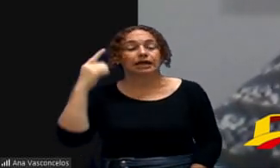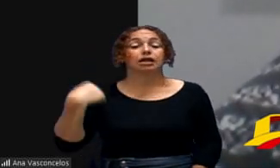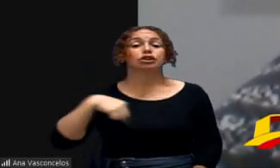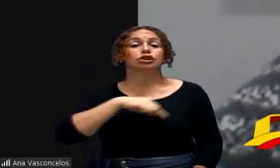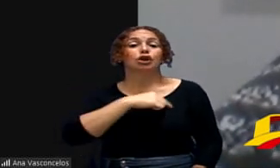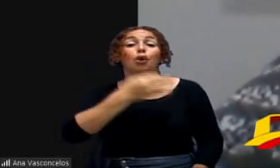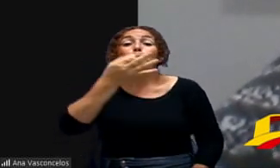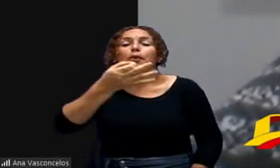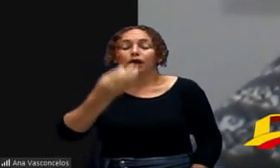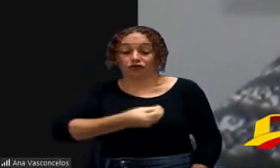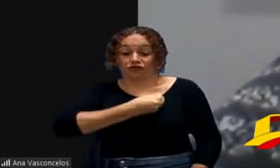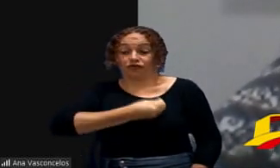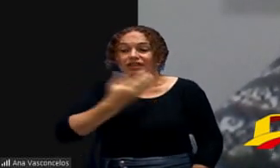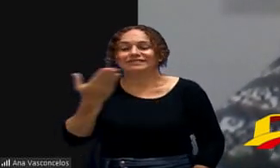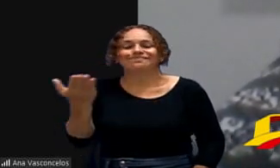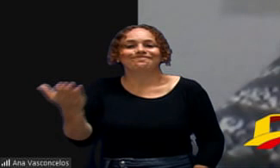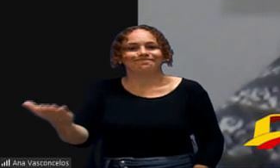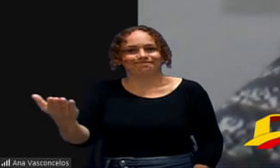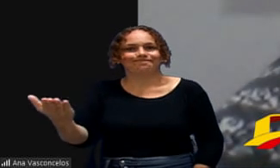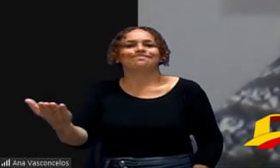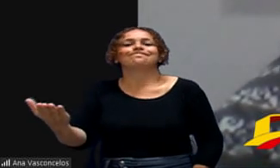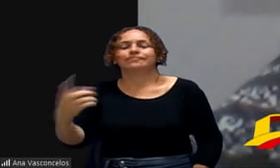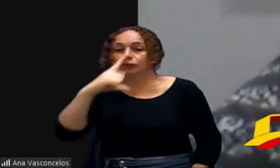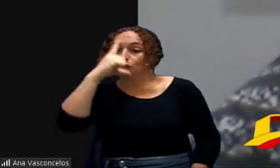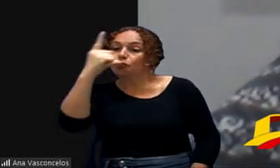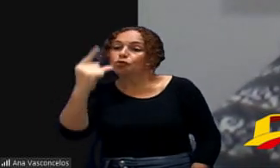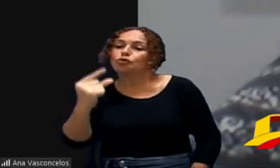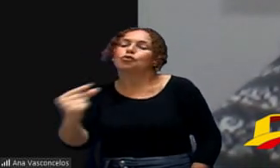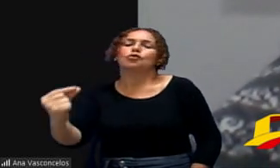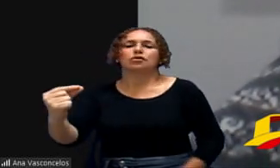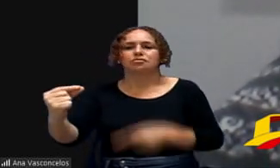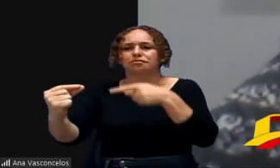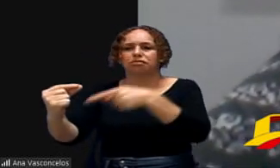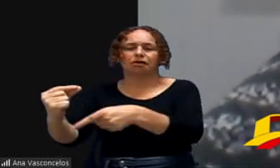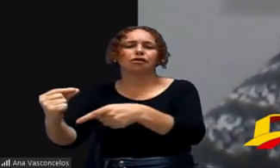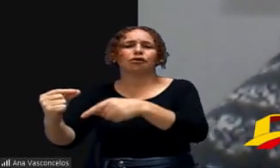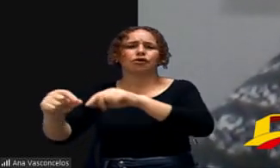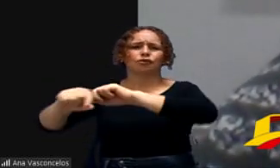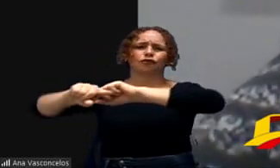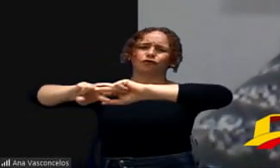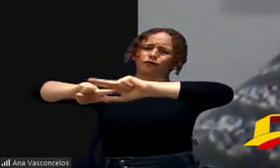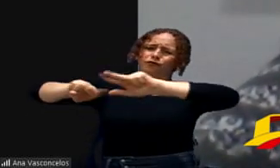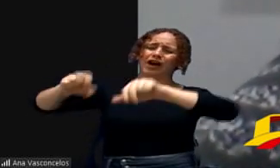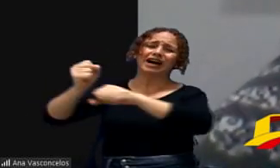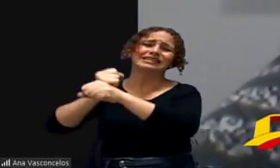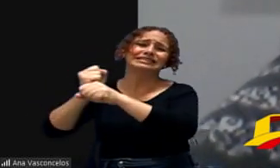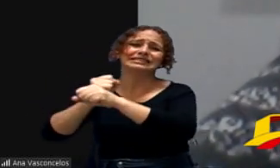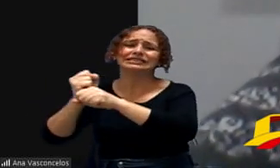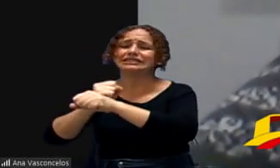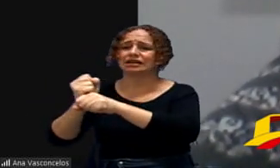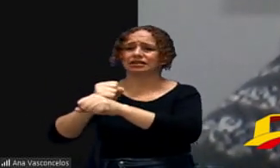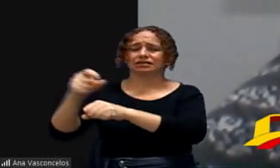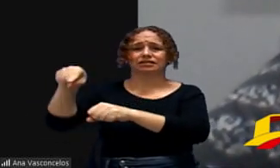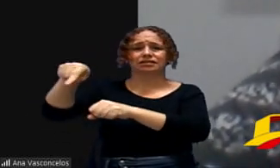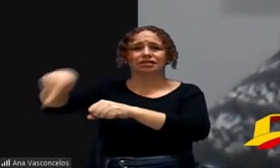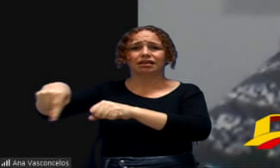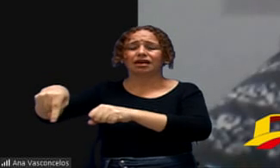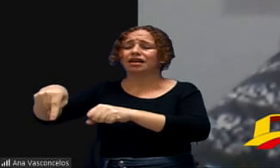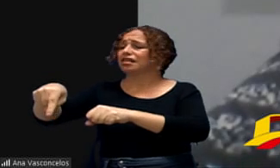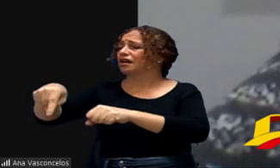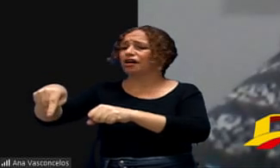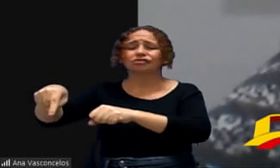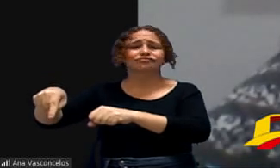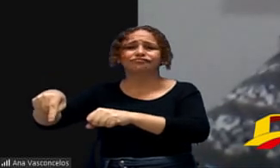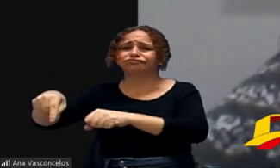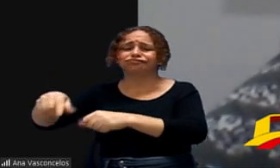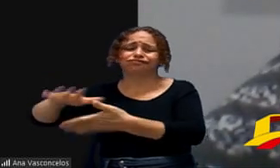que teve sua dignidade violada por tantos anos em razão de tanta exploração humana. Nós temos